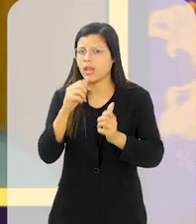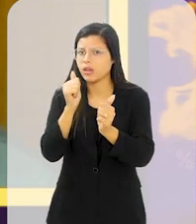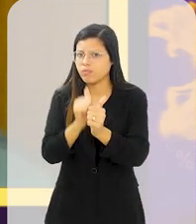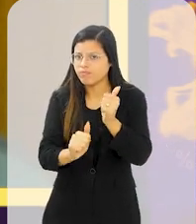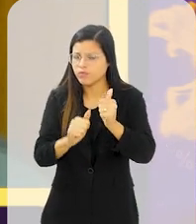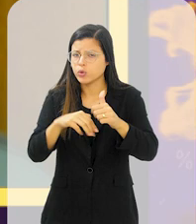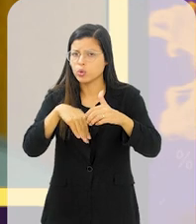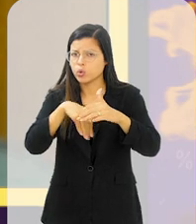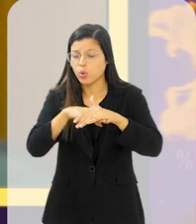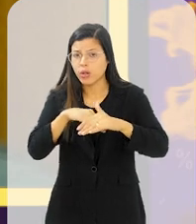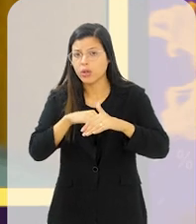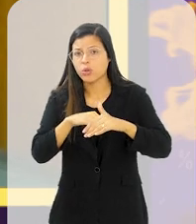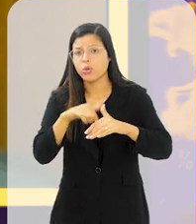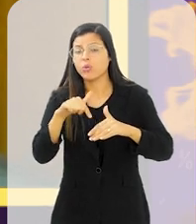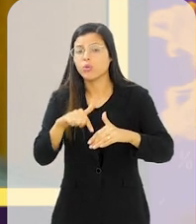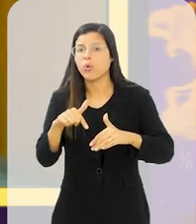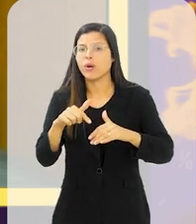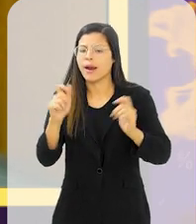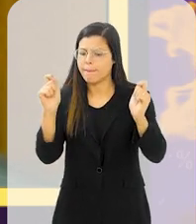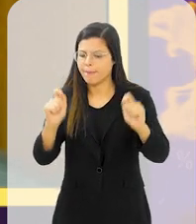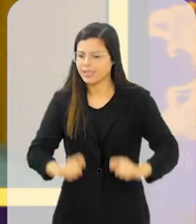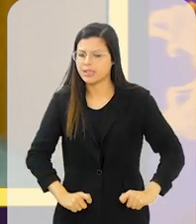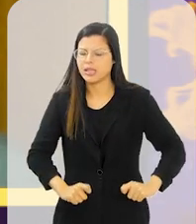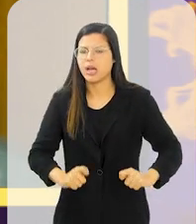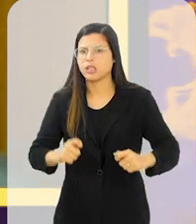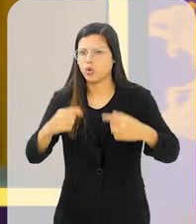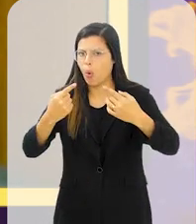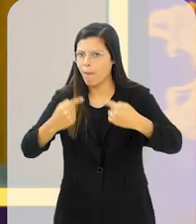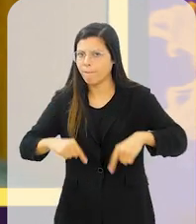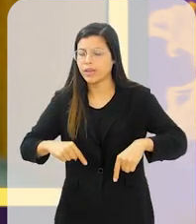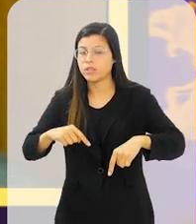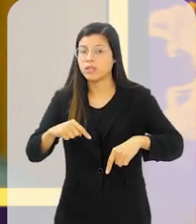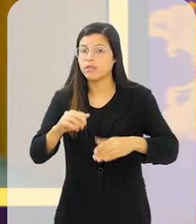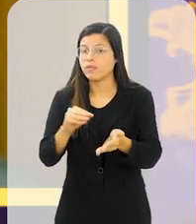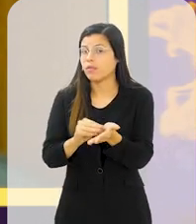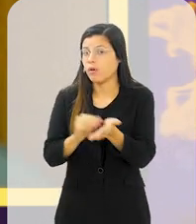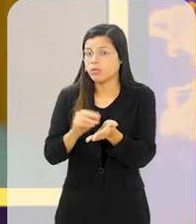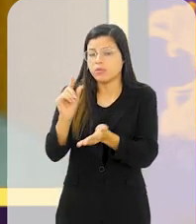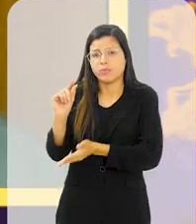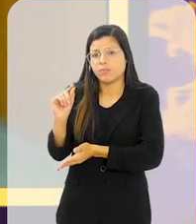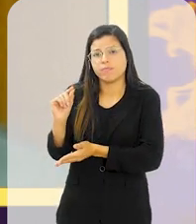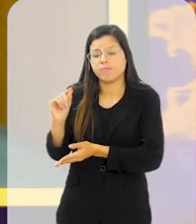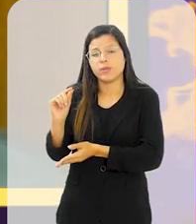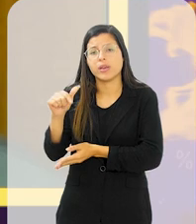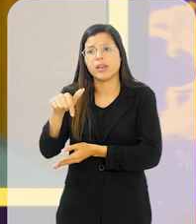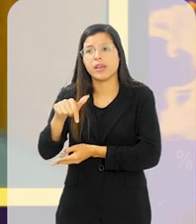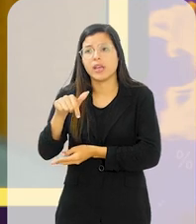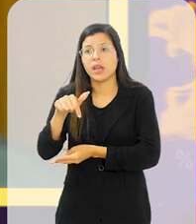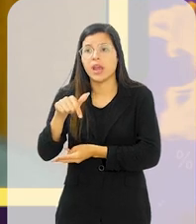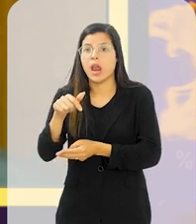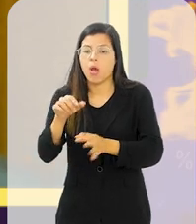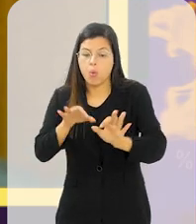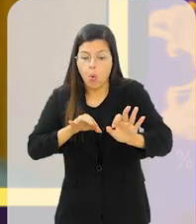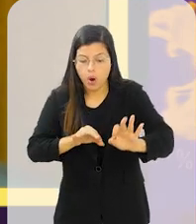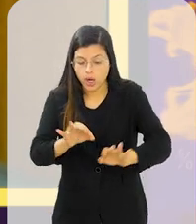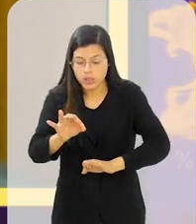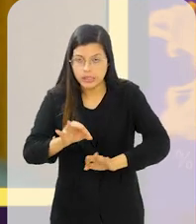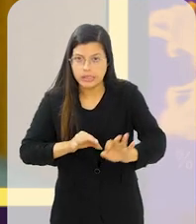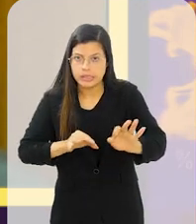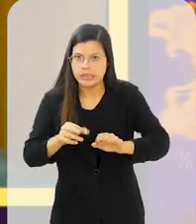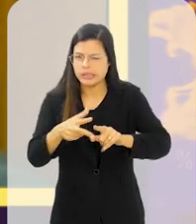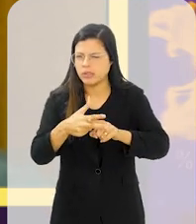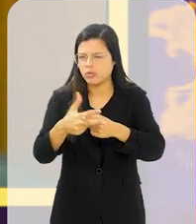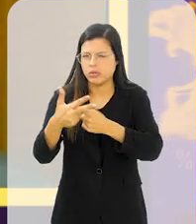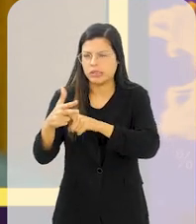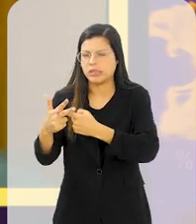jogadores de muita capacidade de competição. O que falta, para mim, dentro de campo, é uma questão de ajuste